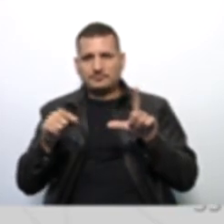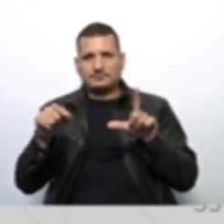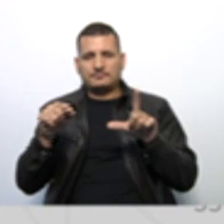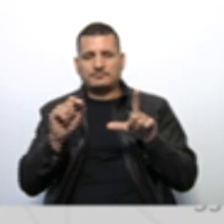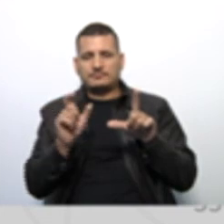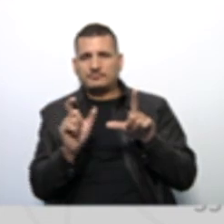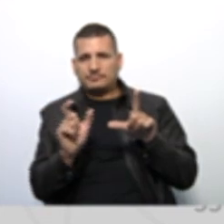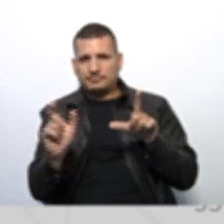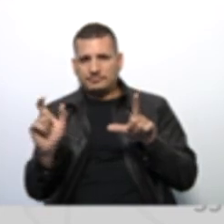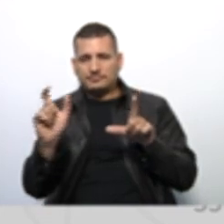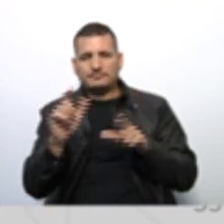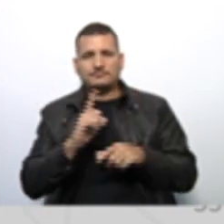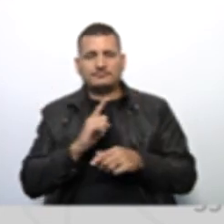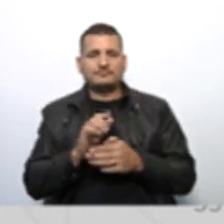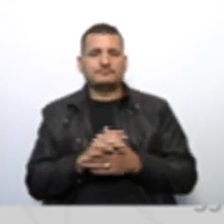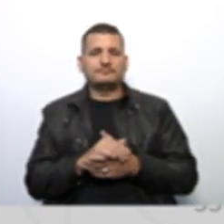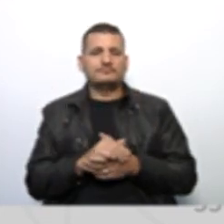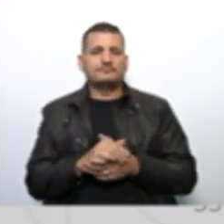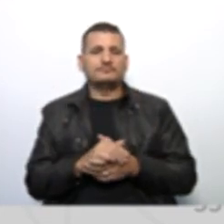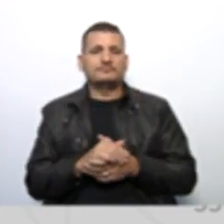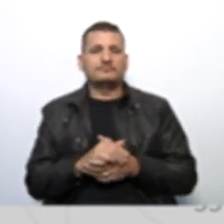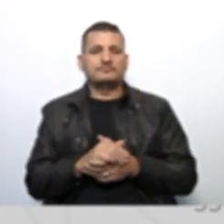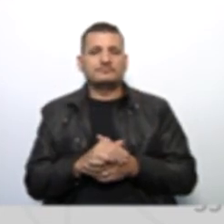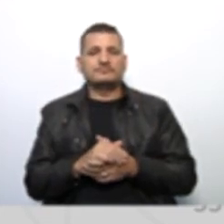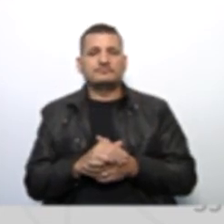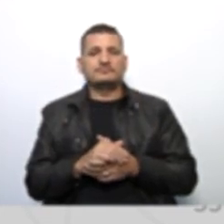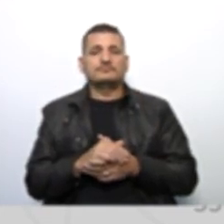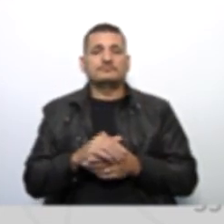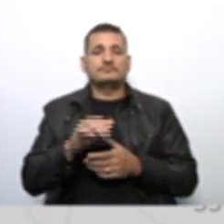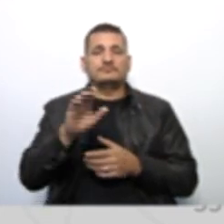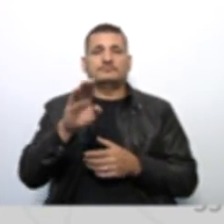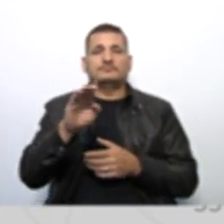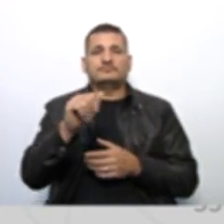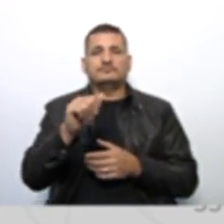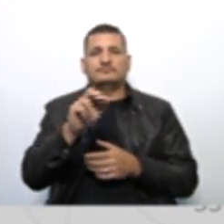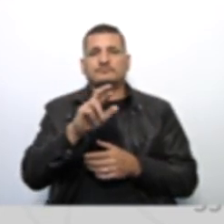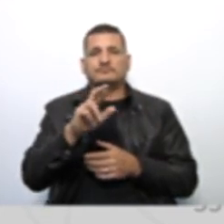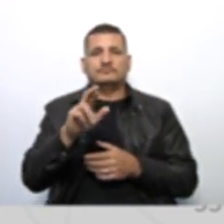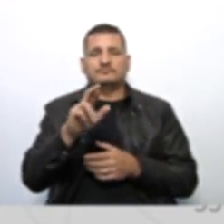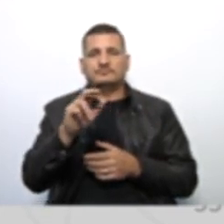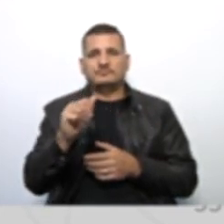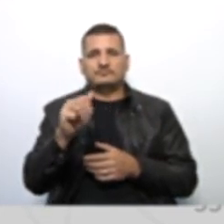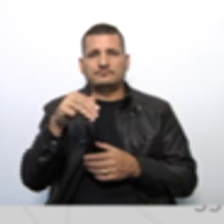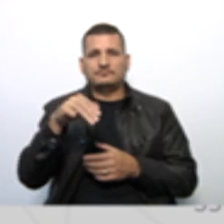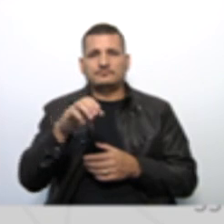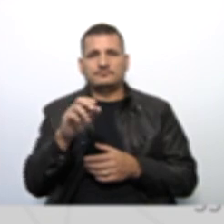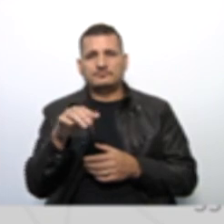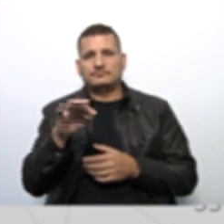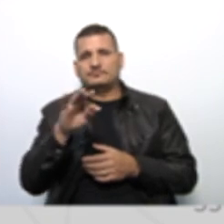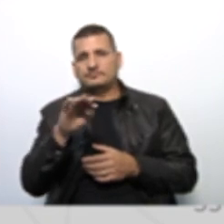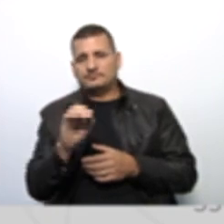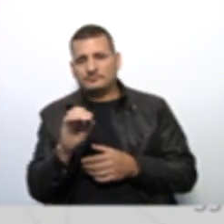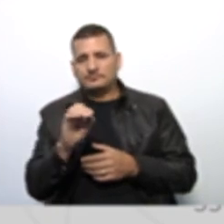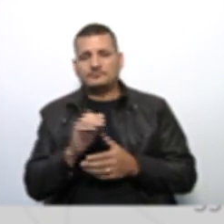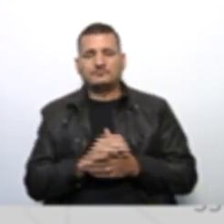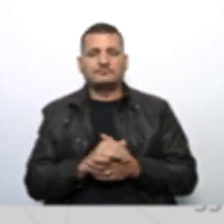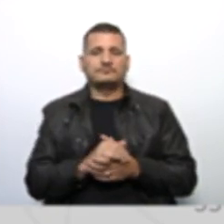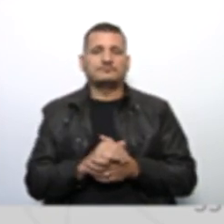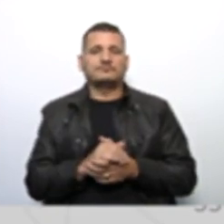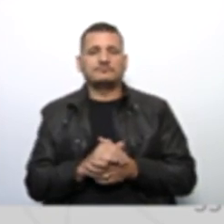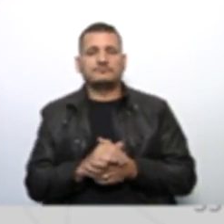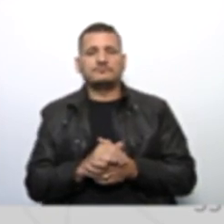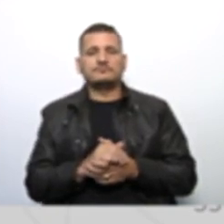Próxima classificação em topologia, pessoal. Rede em barramento. Na topologia em barramento, as estações estão ligadas